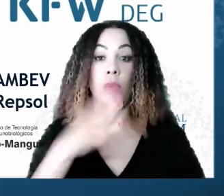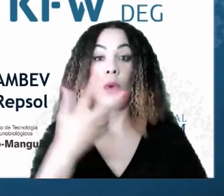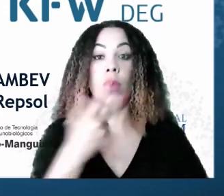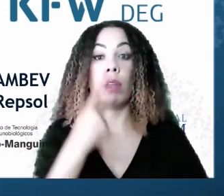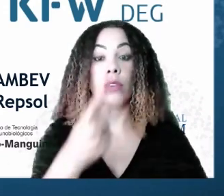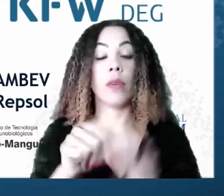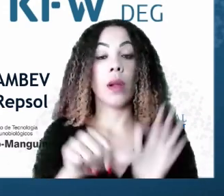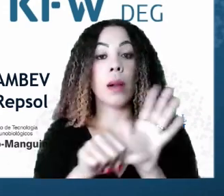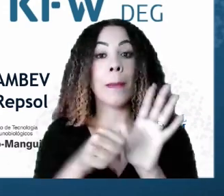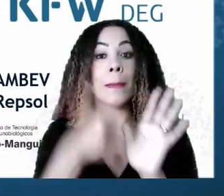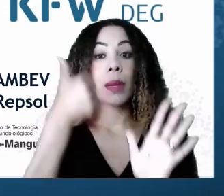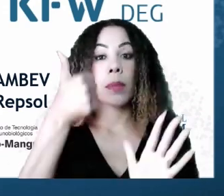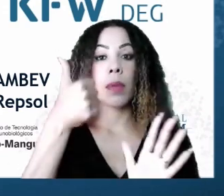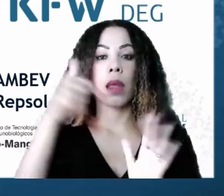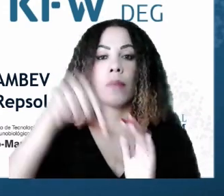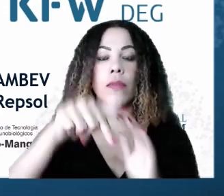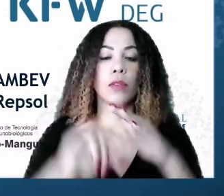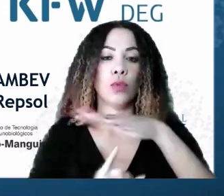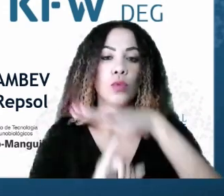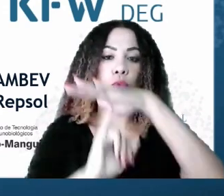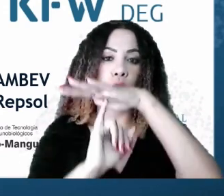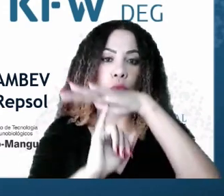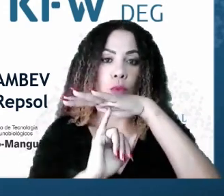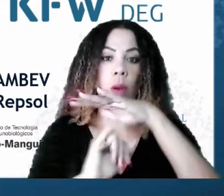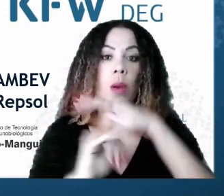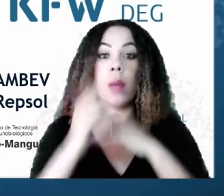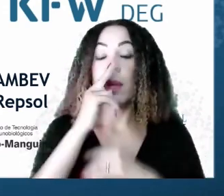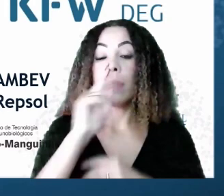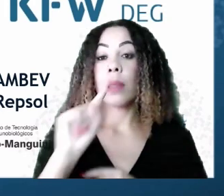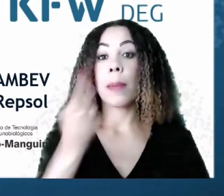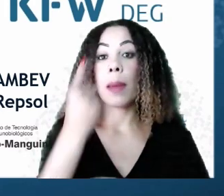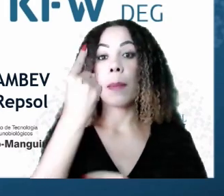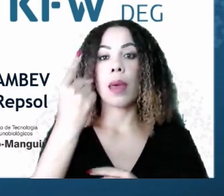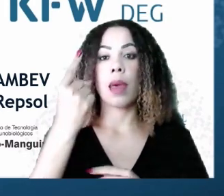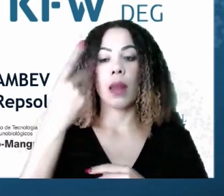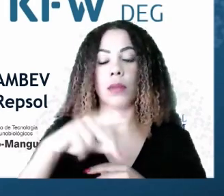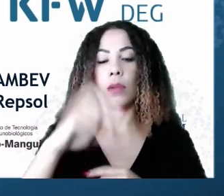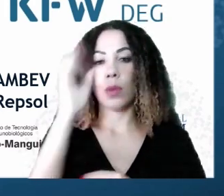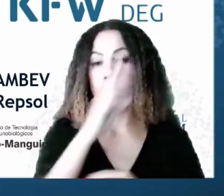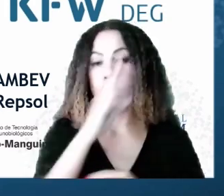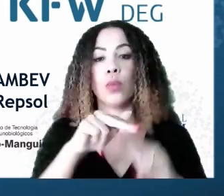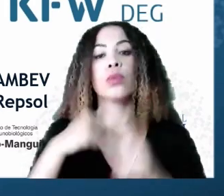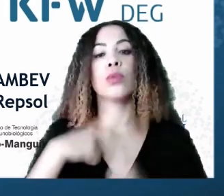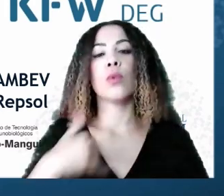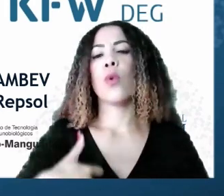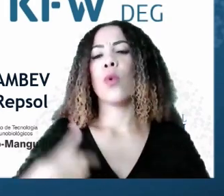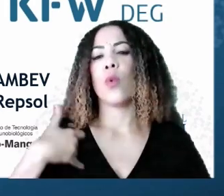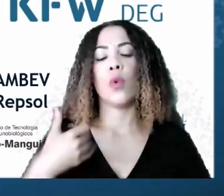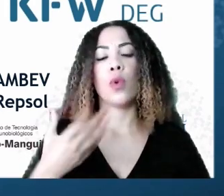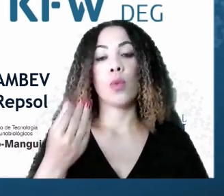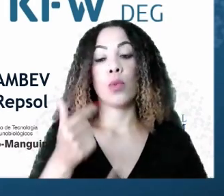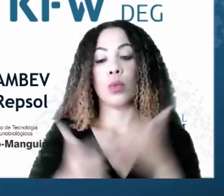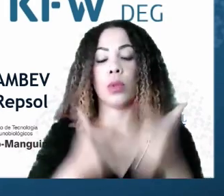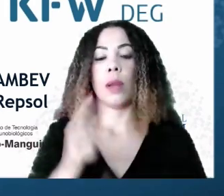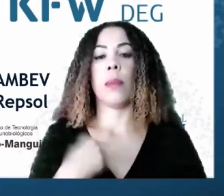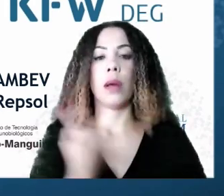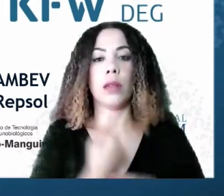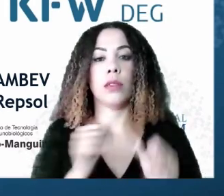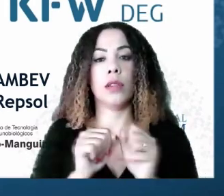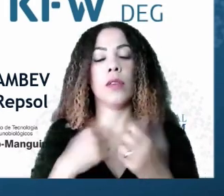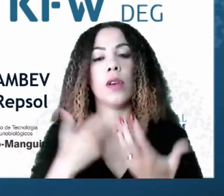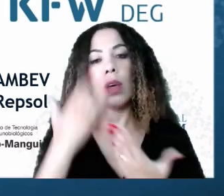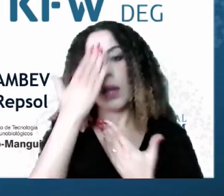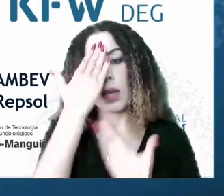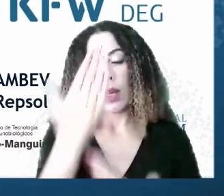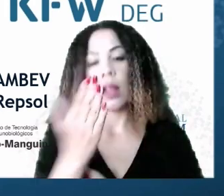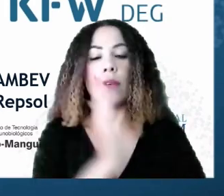na instituição, talvez pela primeira vez no Brasil. Então, eu tenho muito orgulho do trabalho que a gente está fazendo e eu queria agradecer de